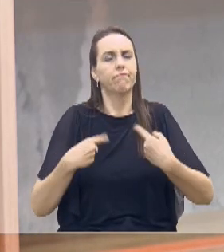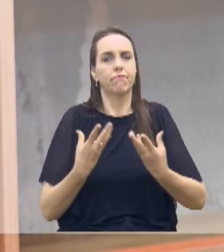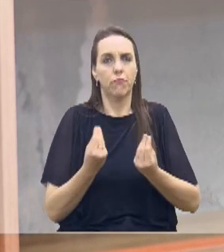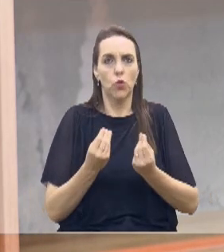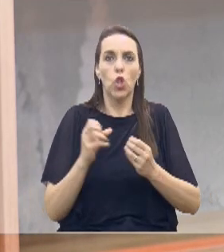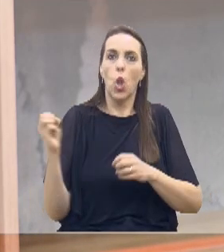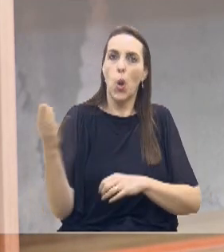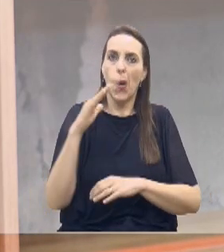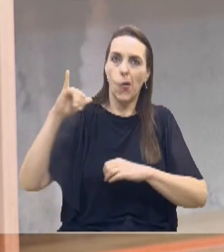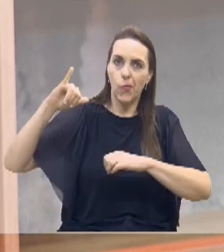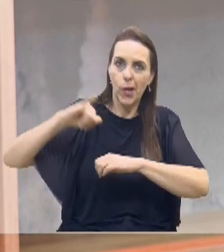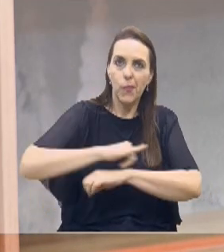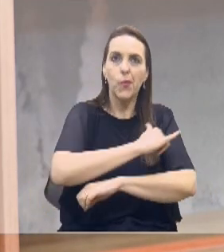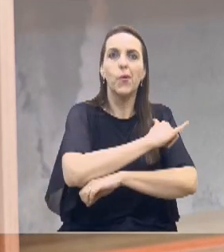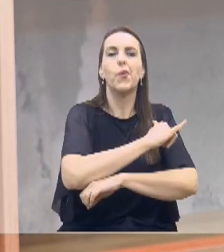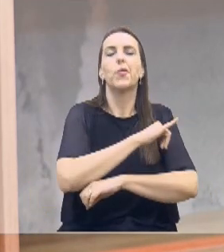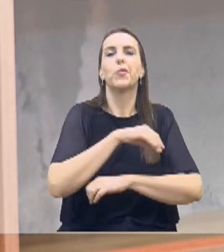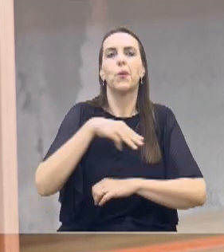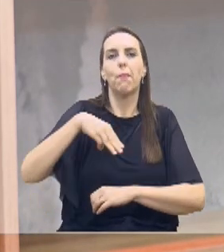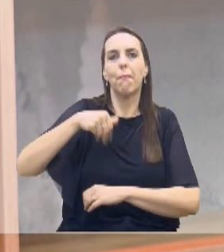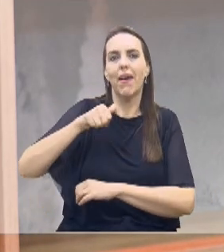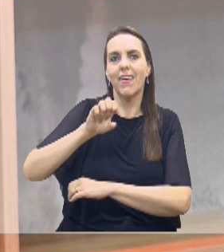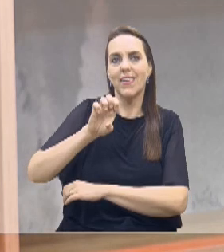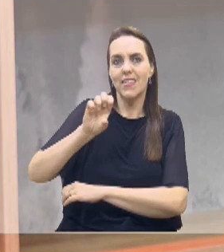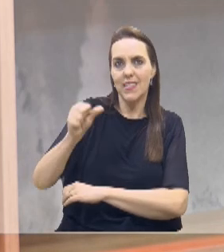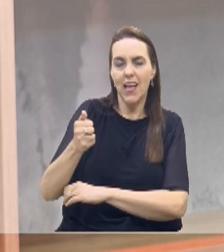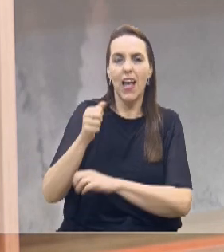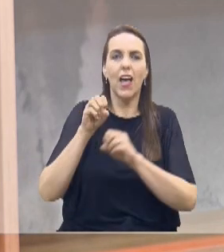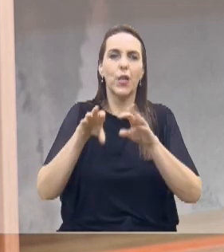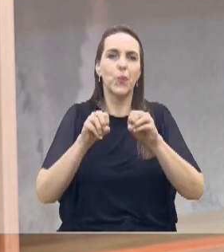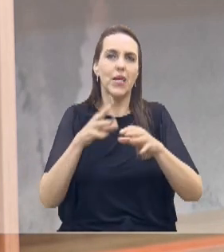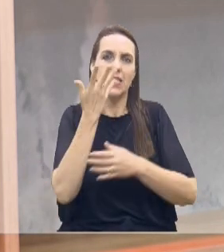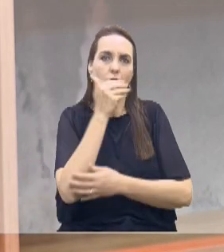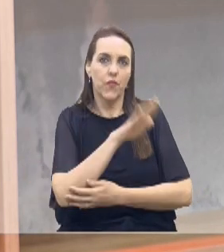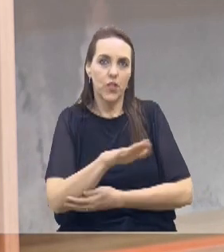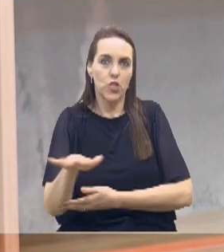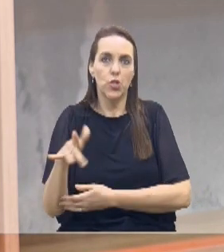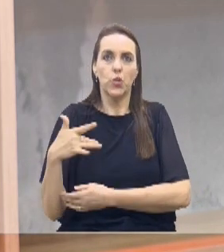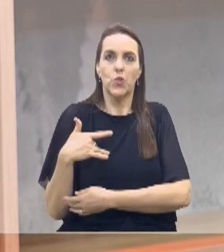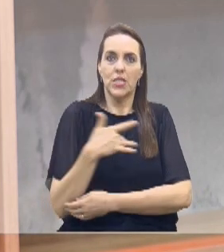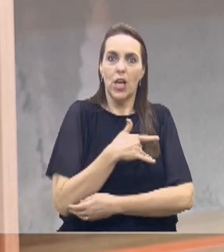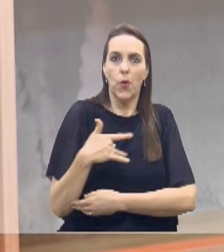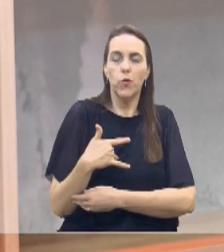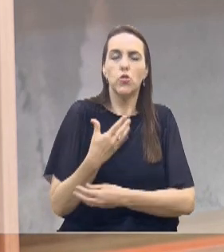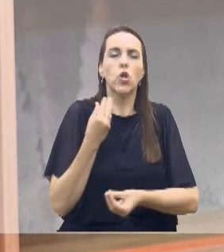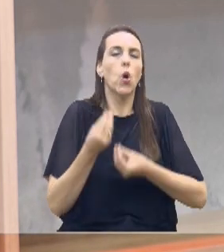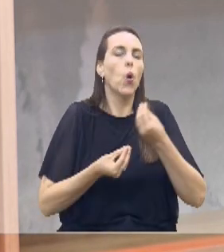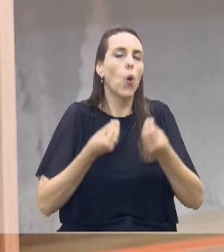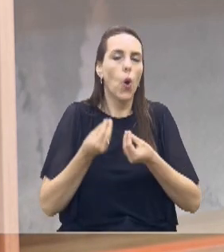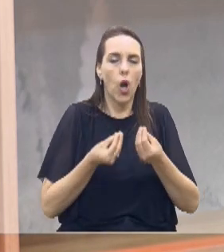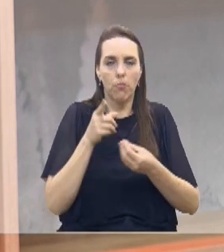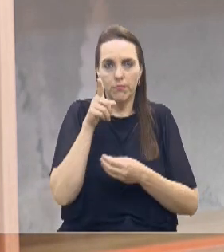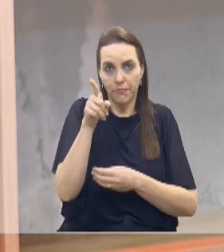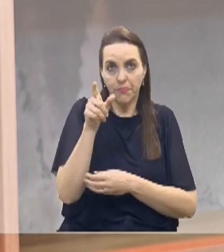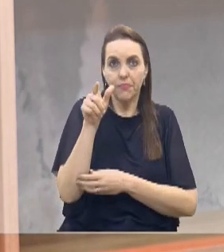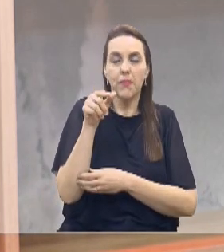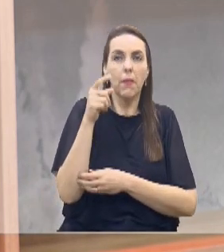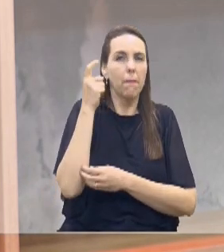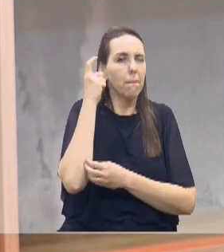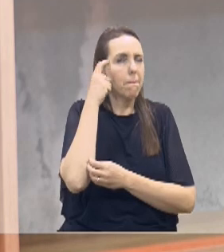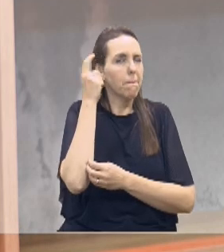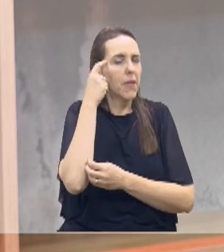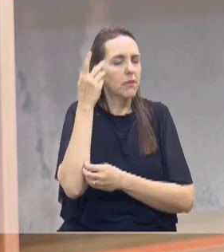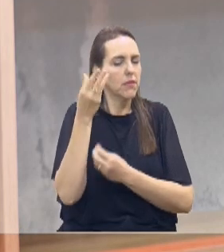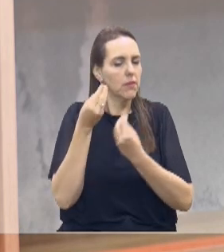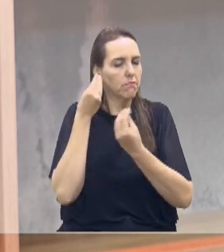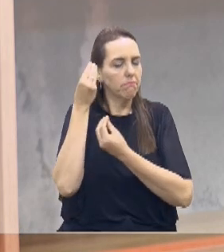aeroporto, Maesa, educação infantil, a própria saúde. Como é que a senhora, à luz também dessa